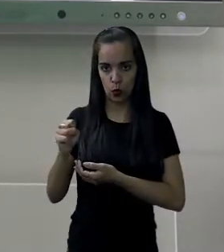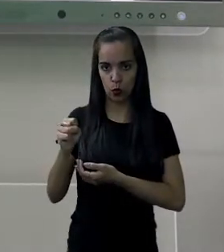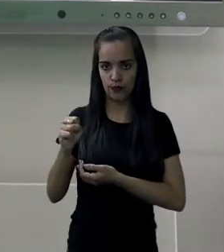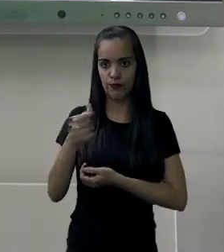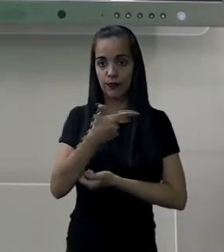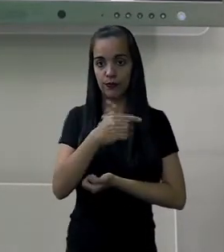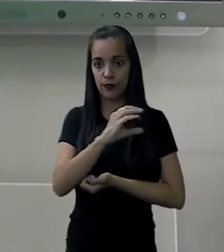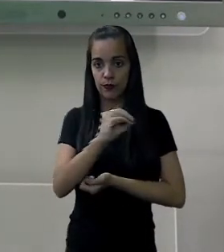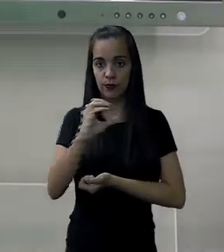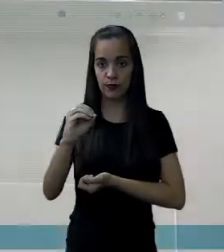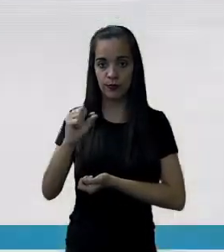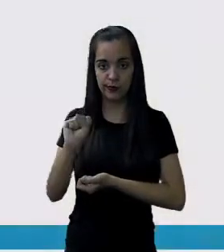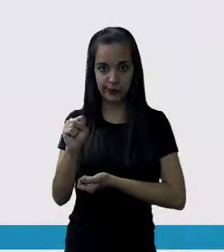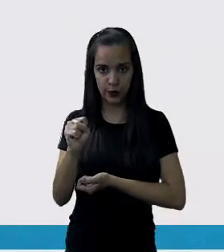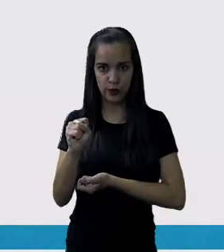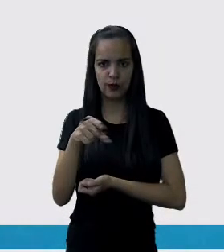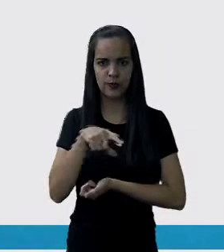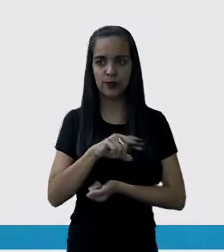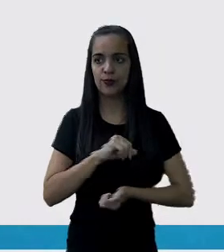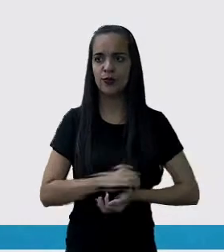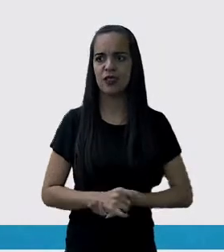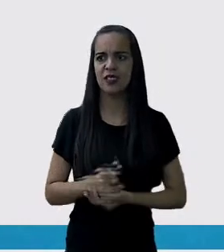Esse bloco representa uma